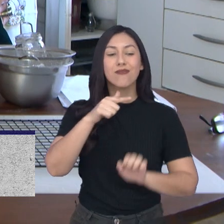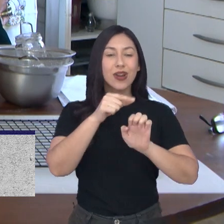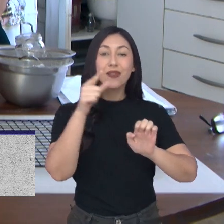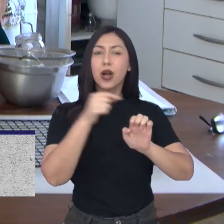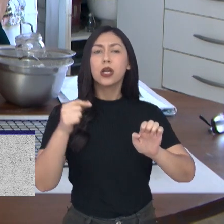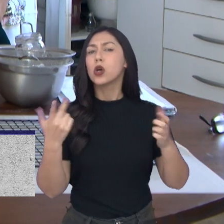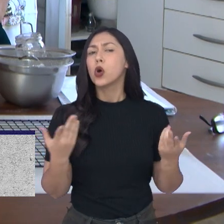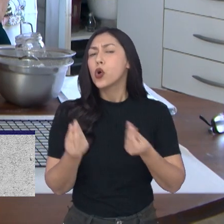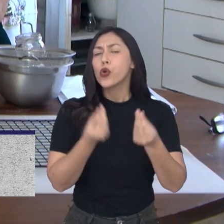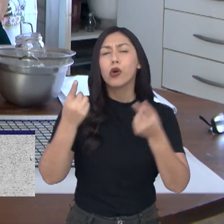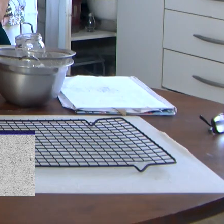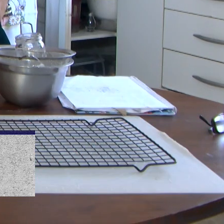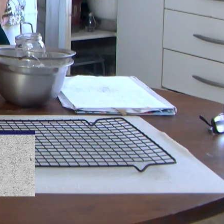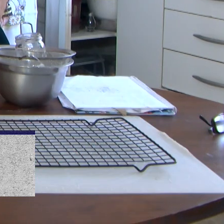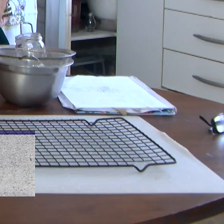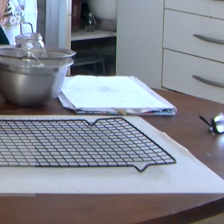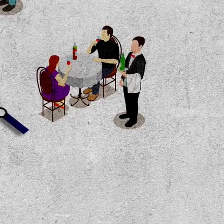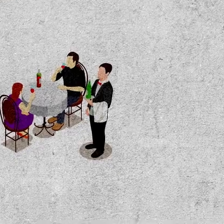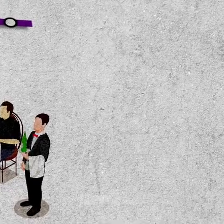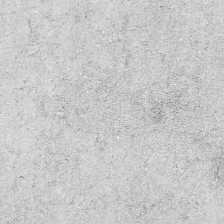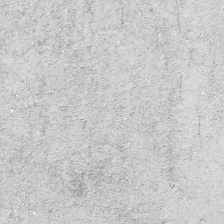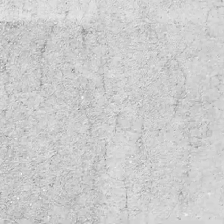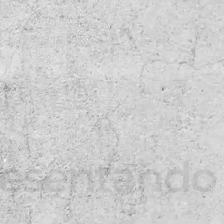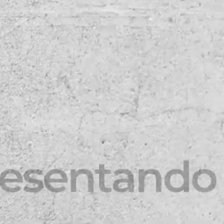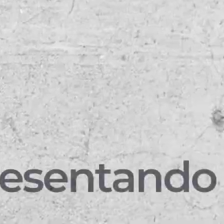desafios para se manter no mercado. É já já.